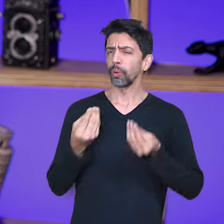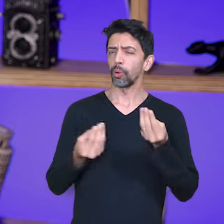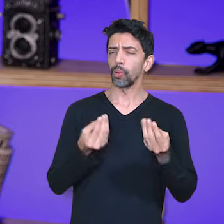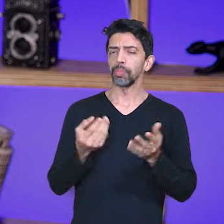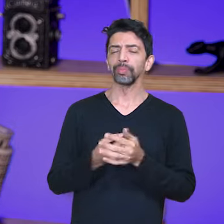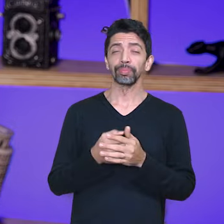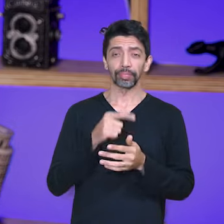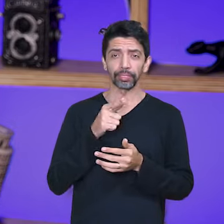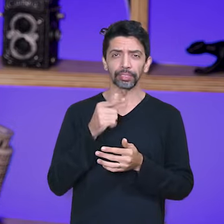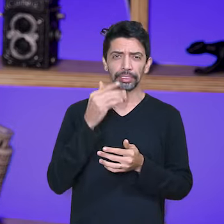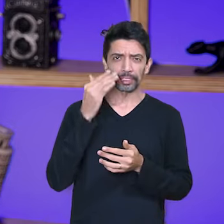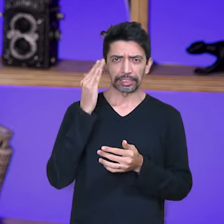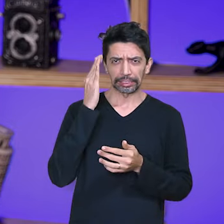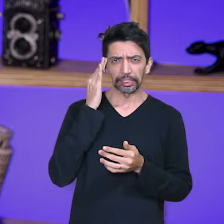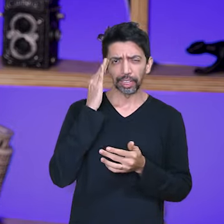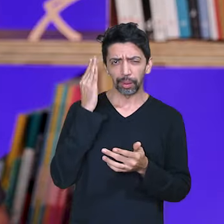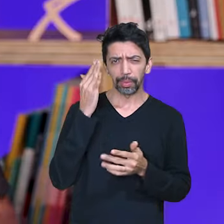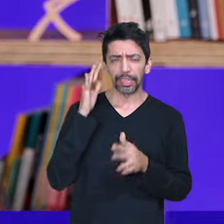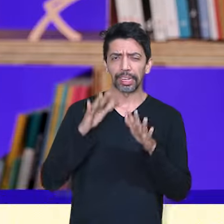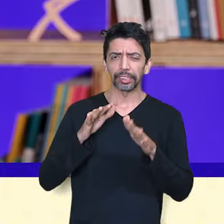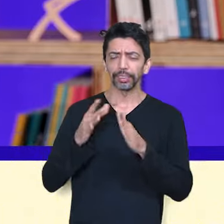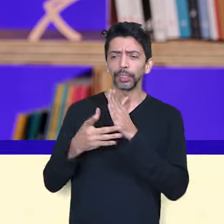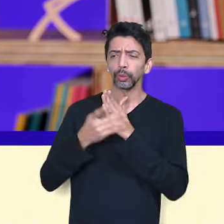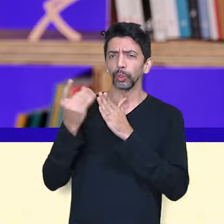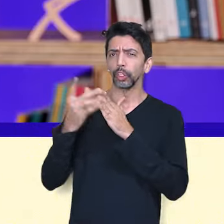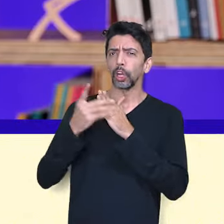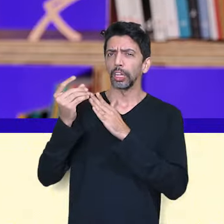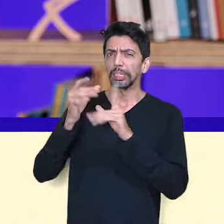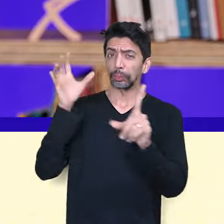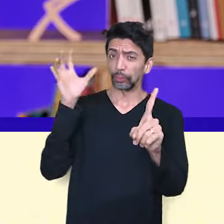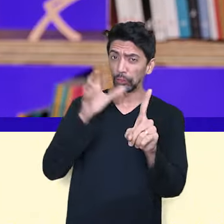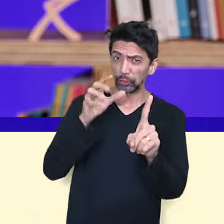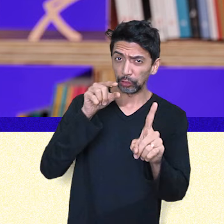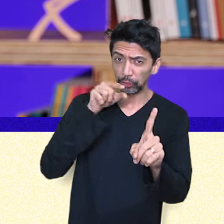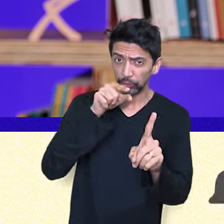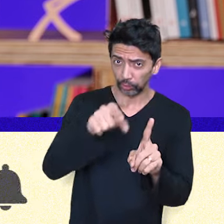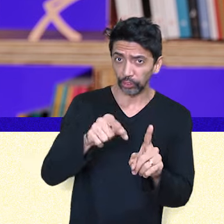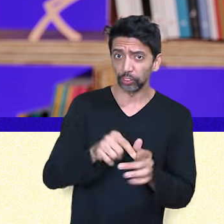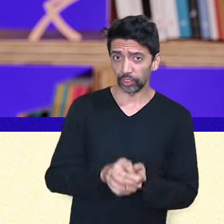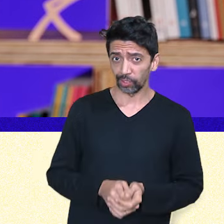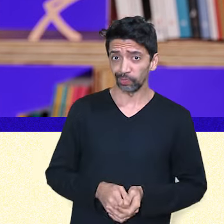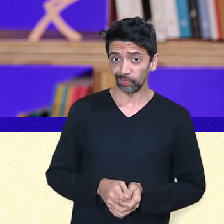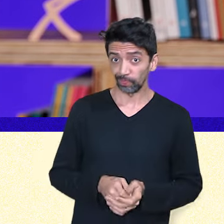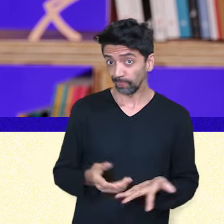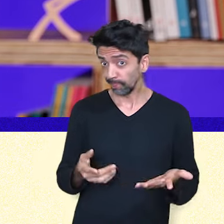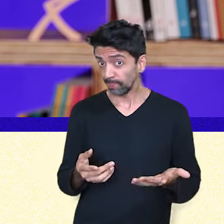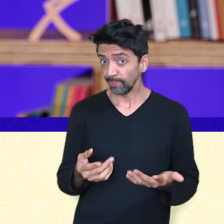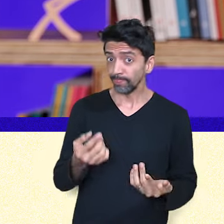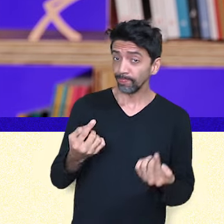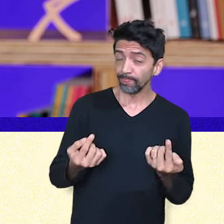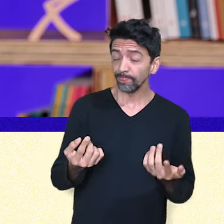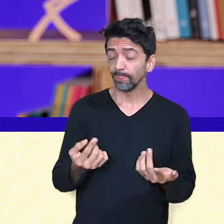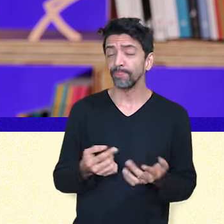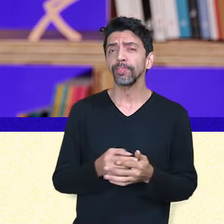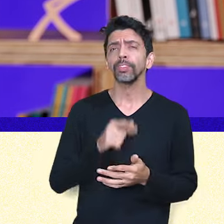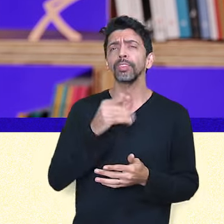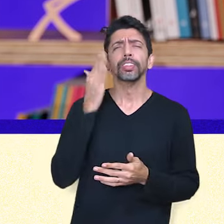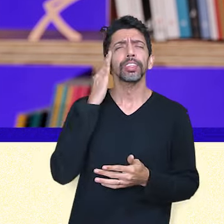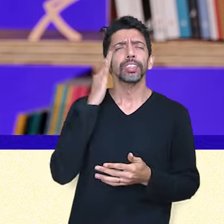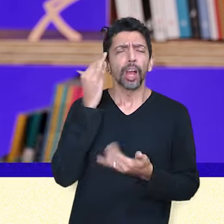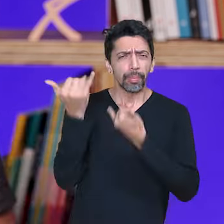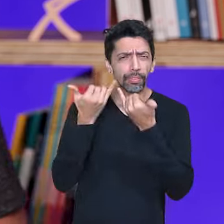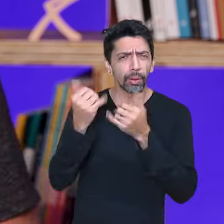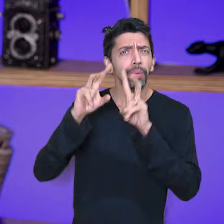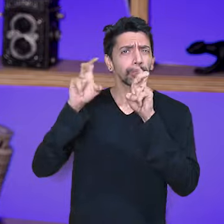diretamente na sua vida financeira ou não? Qual o impacto que ele traz para você? Você hoje entende o que dele? Deixa